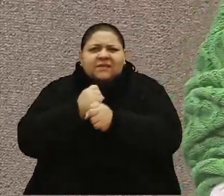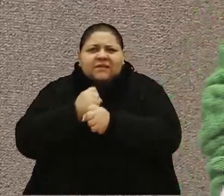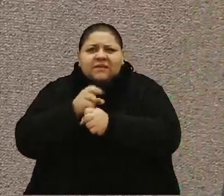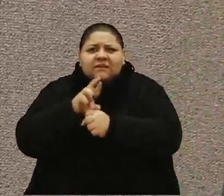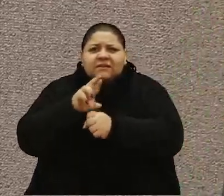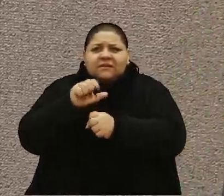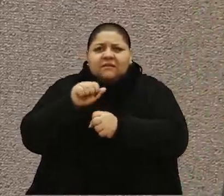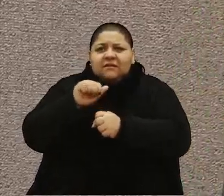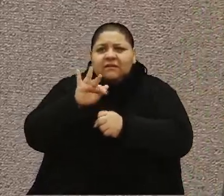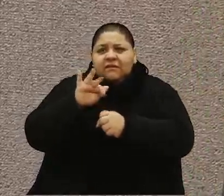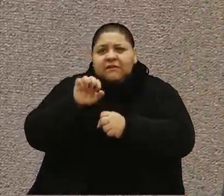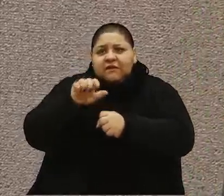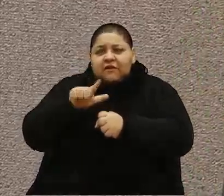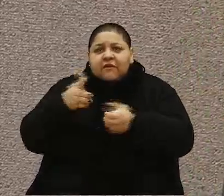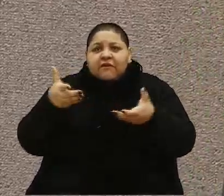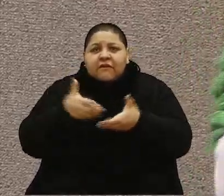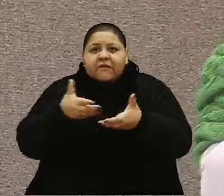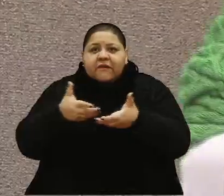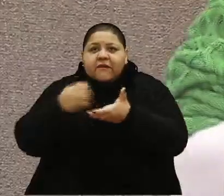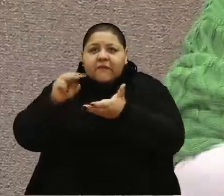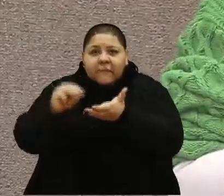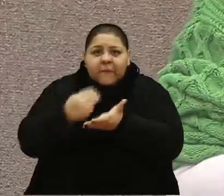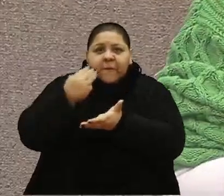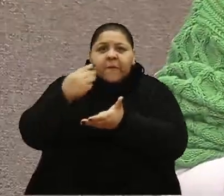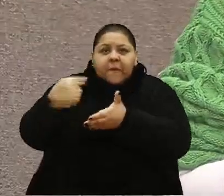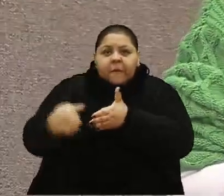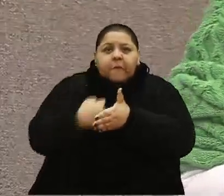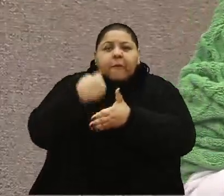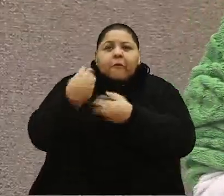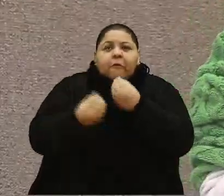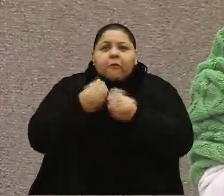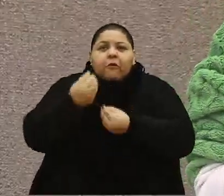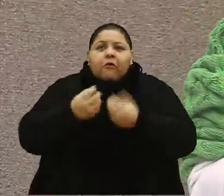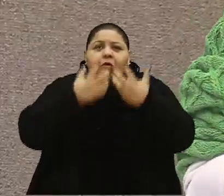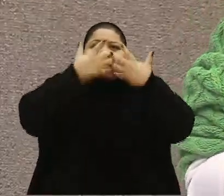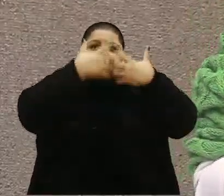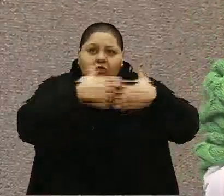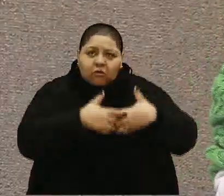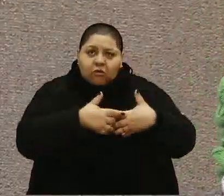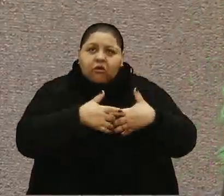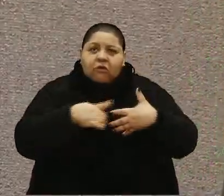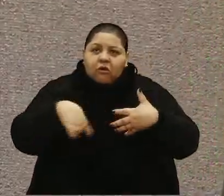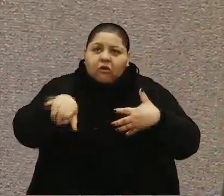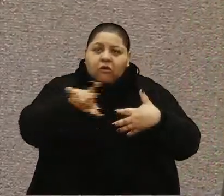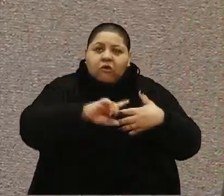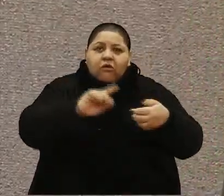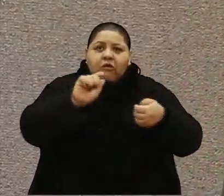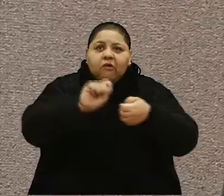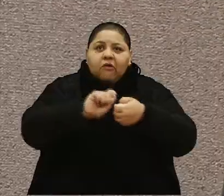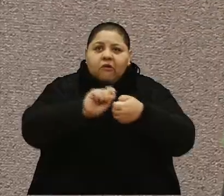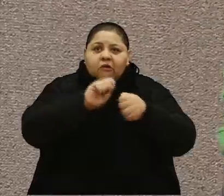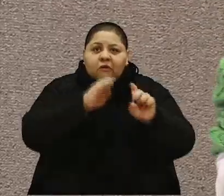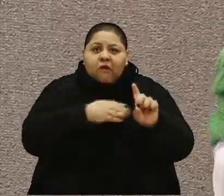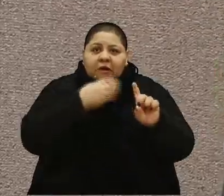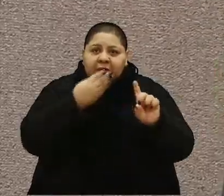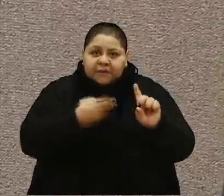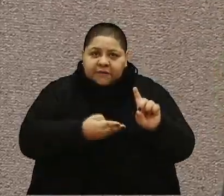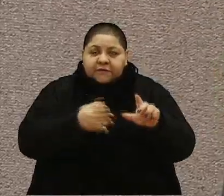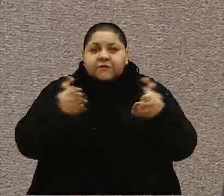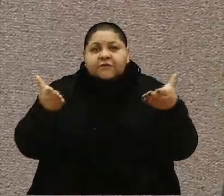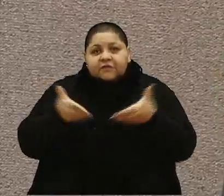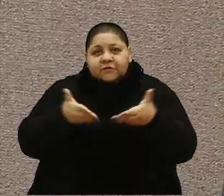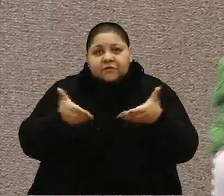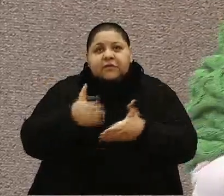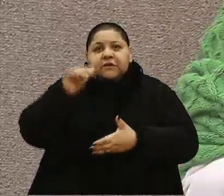Rafael Giovanella, que está aqui com a gente, me mandou uma mensagem perguntando como funcionava essa questão para a gente poder prestar essa homenagem. Então, hoje a gente